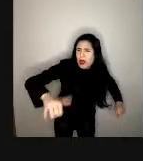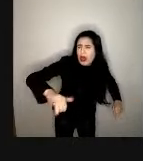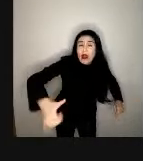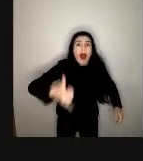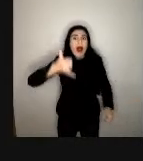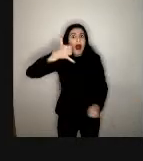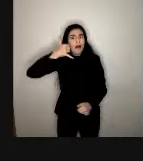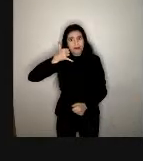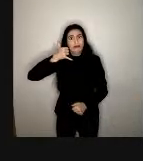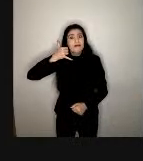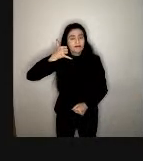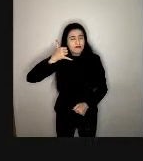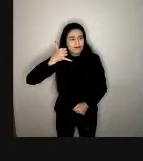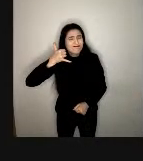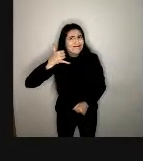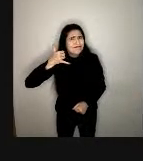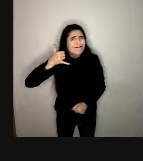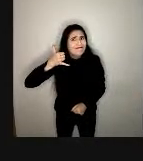E ele